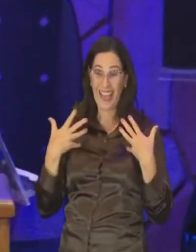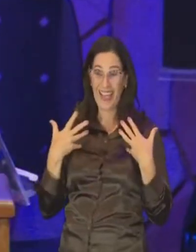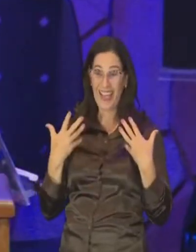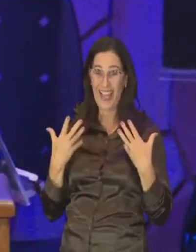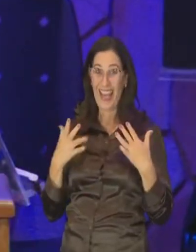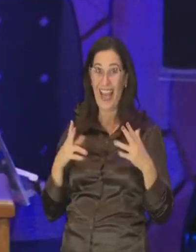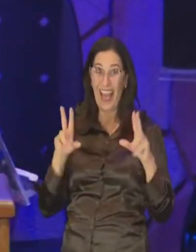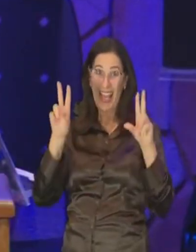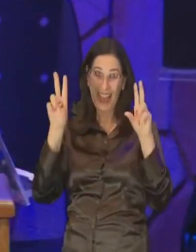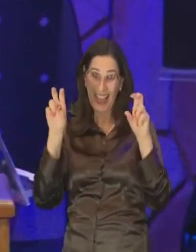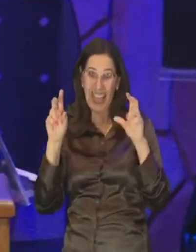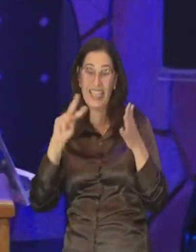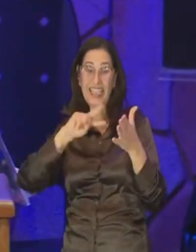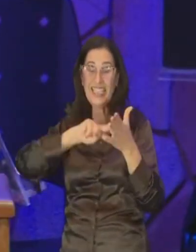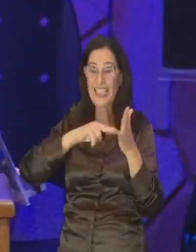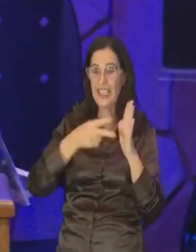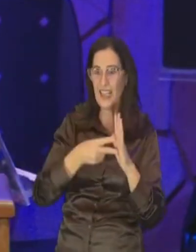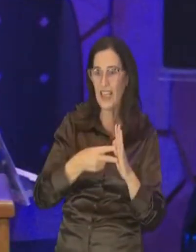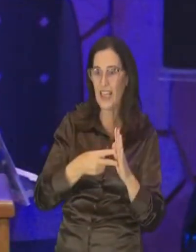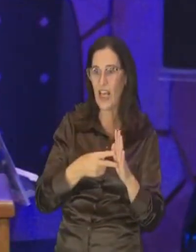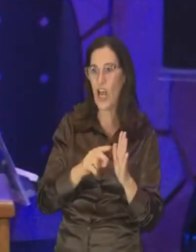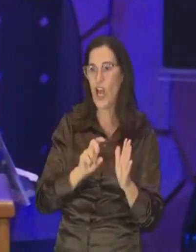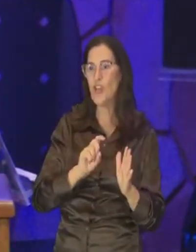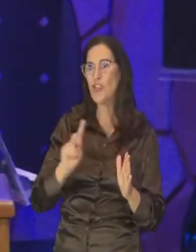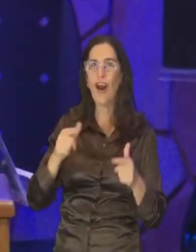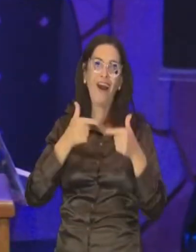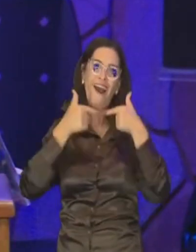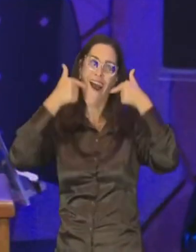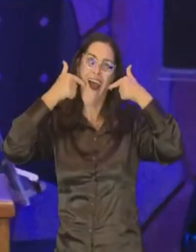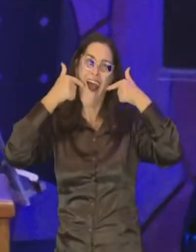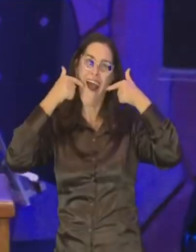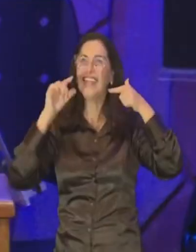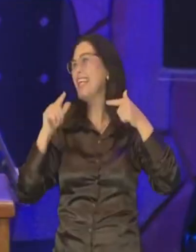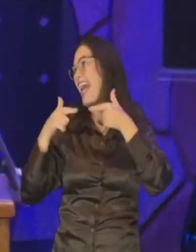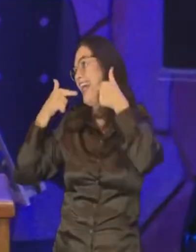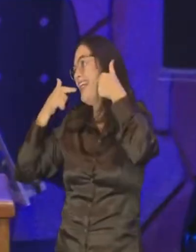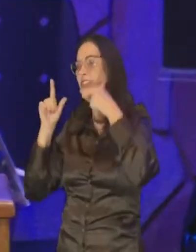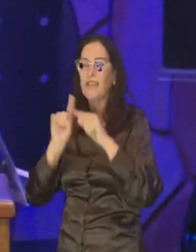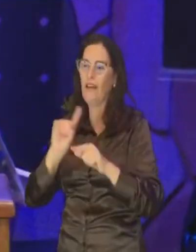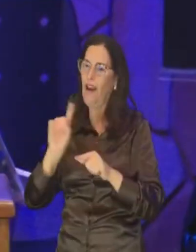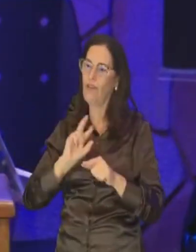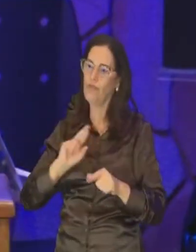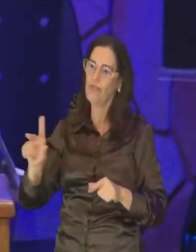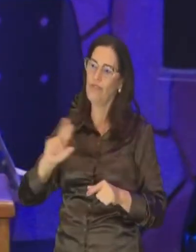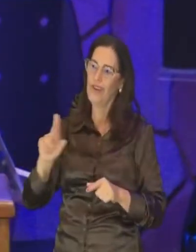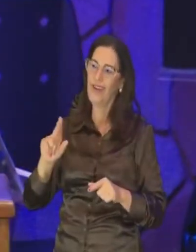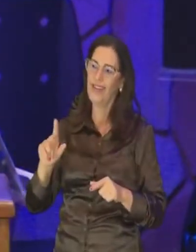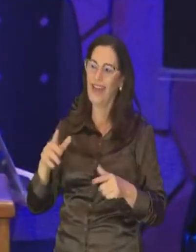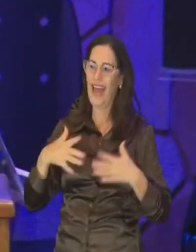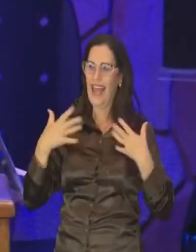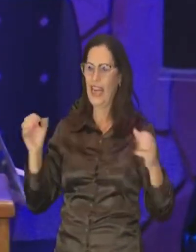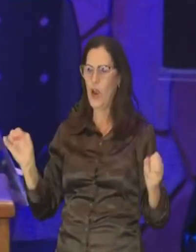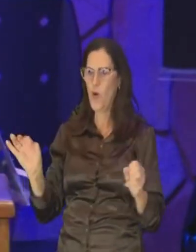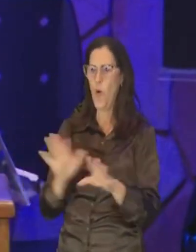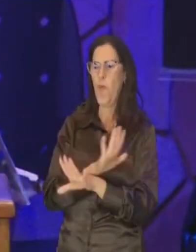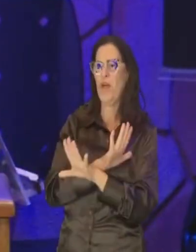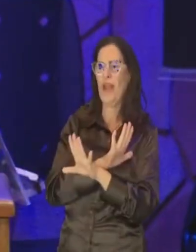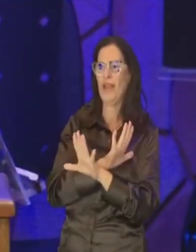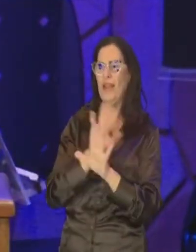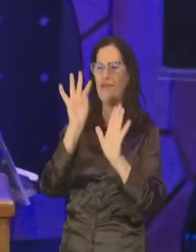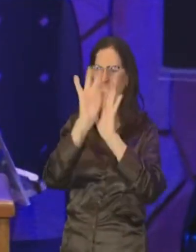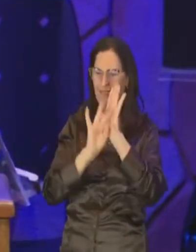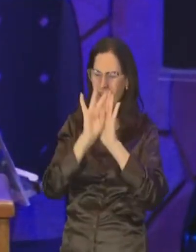termo significa não apenas sorrir às pessoas, mas é uma alegria completa que o texto está falando, uma